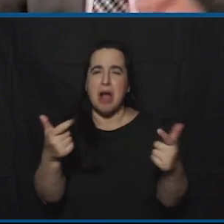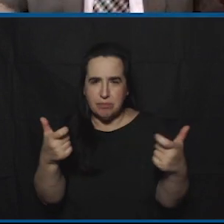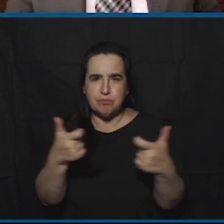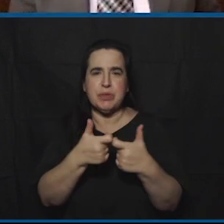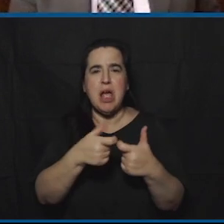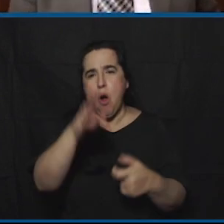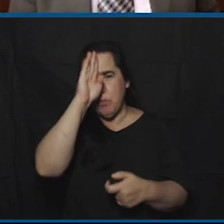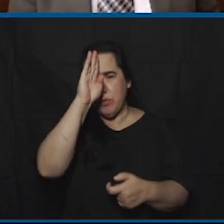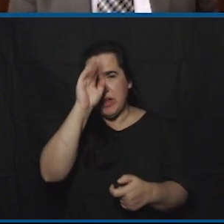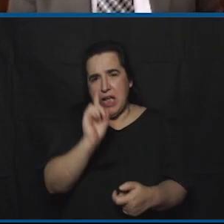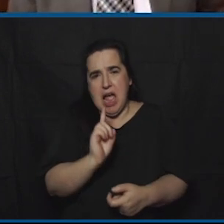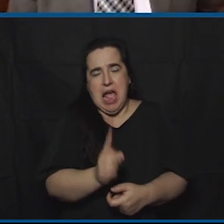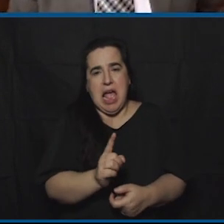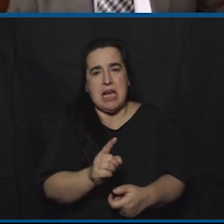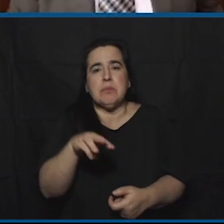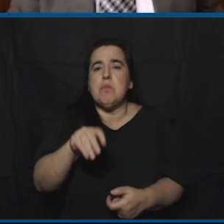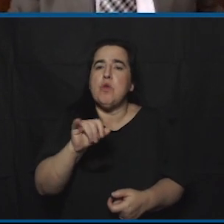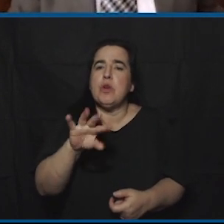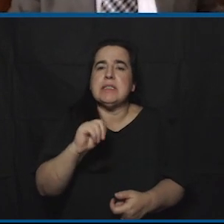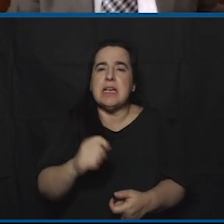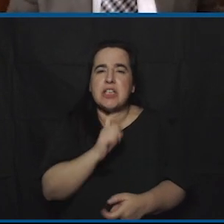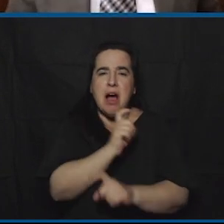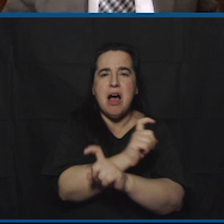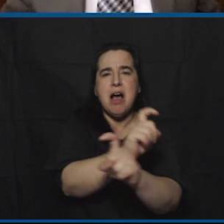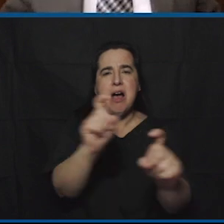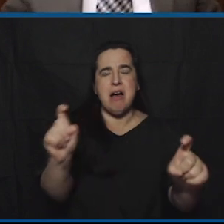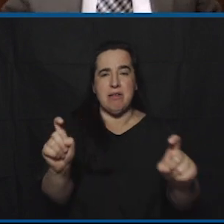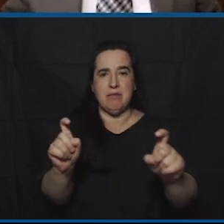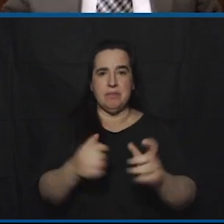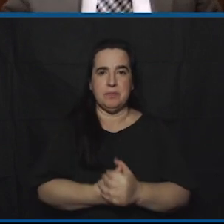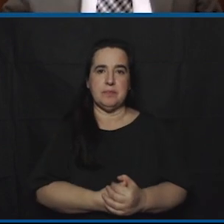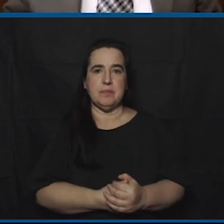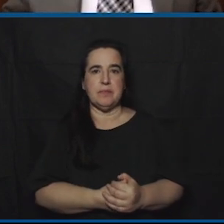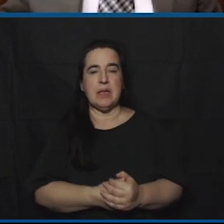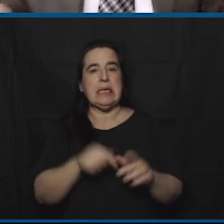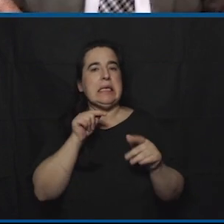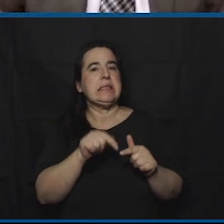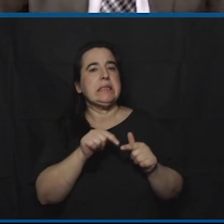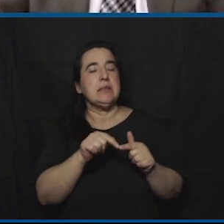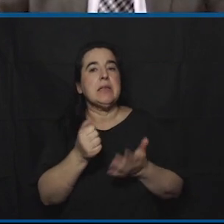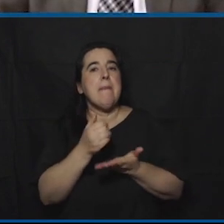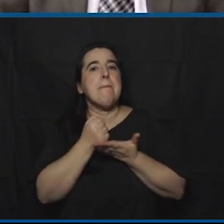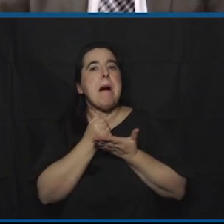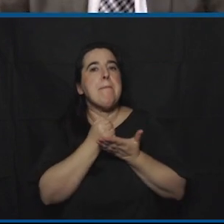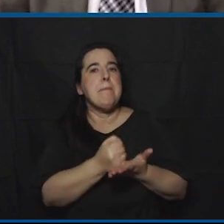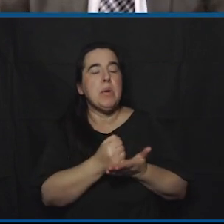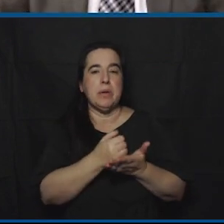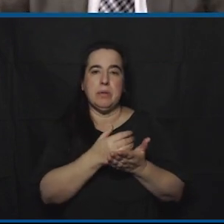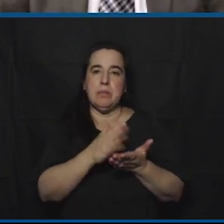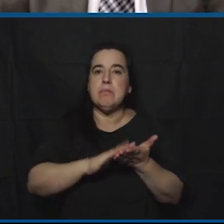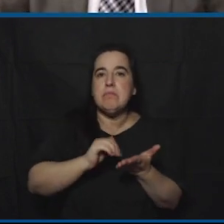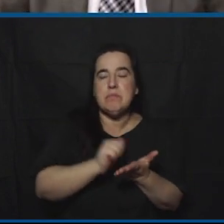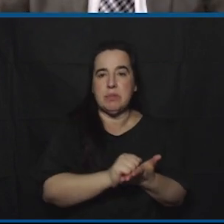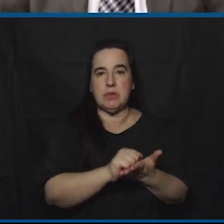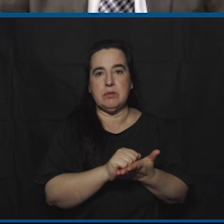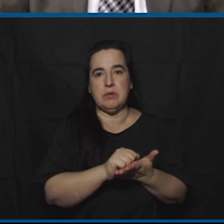esse profeta que Moisés tinha anunciado. Não é? Portanto, aqui nós temos apoio bíblico, escriturístico,